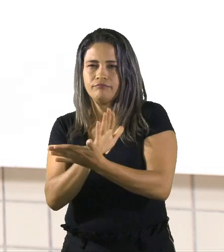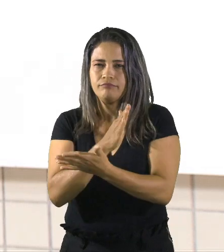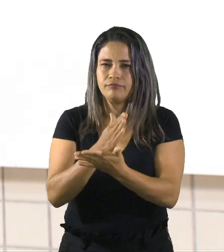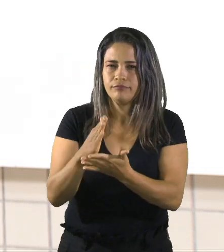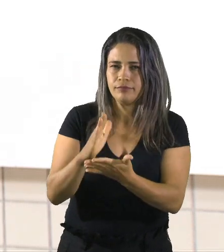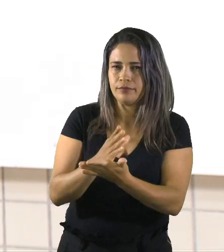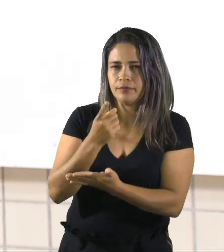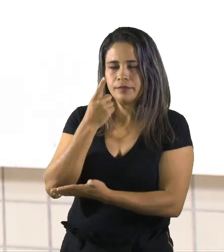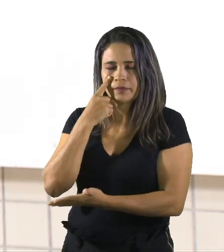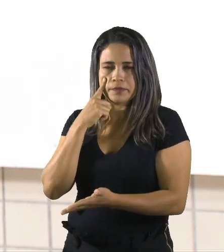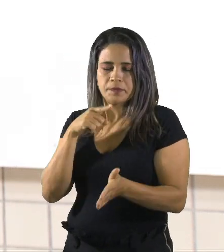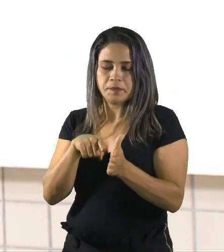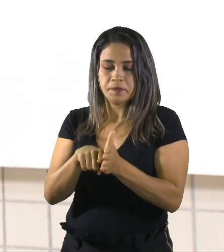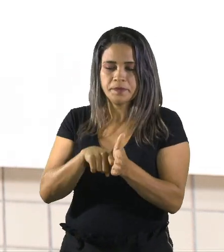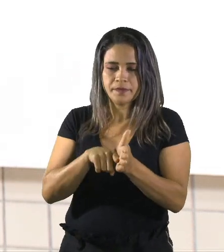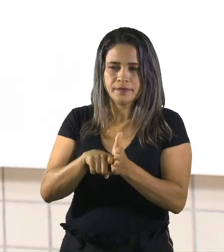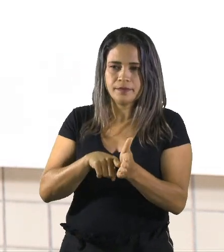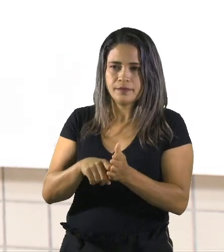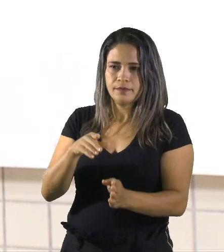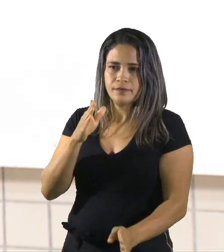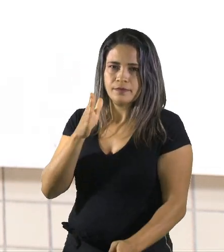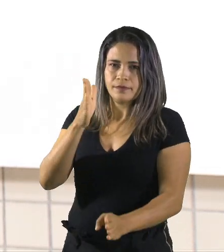poder verificar que de fato chega no